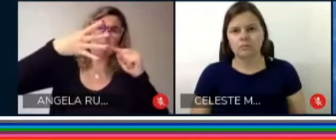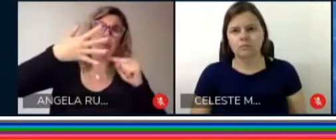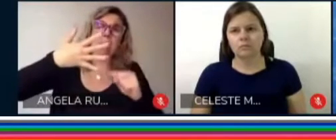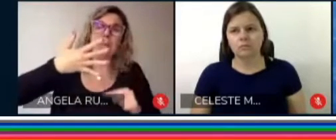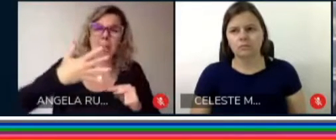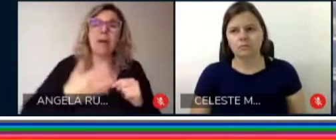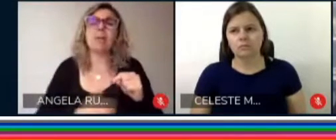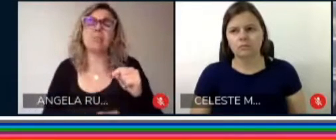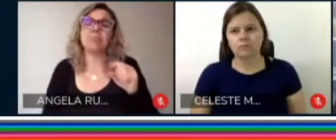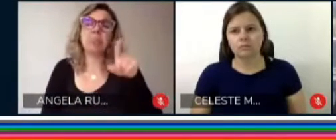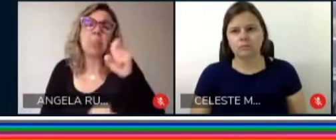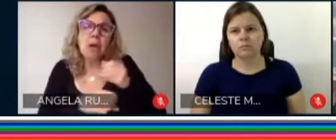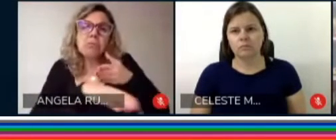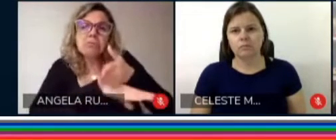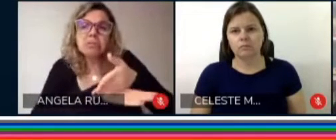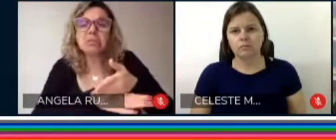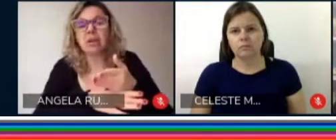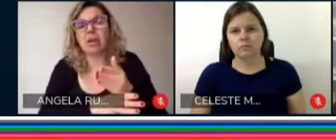também.